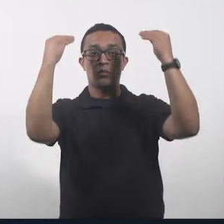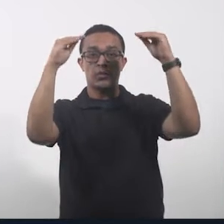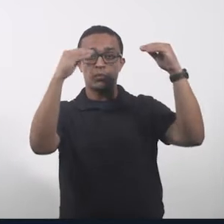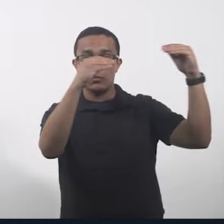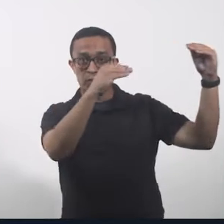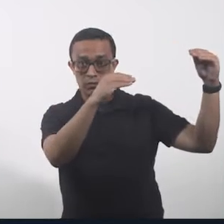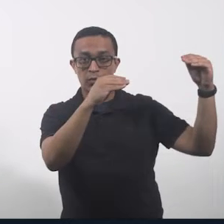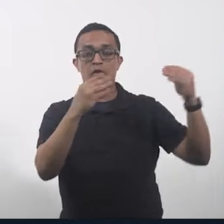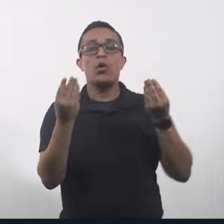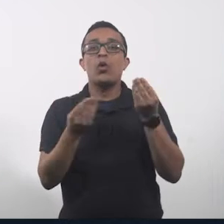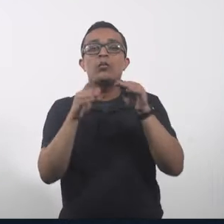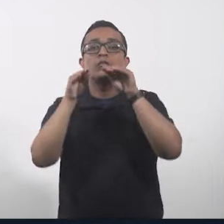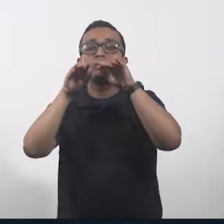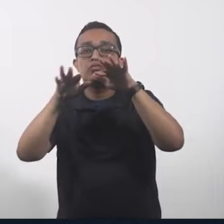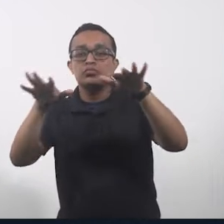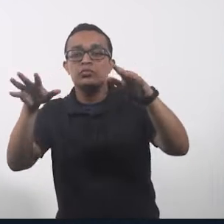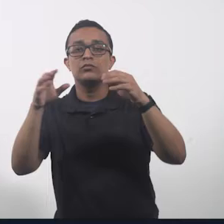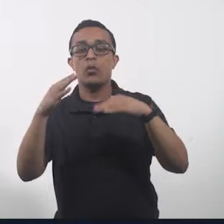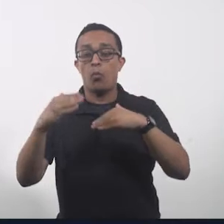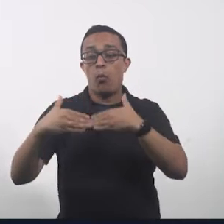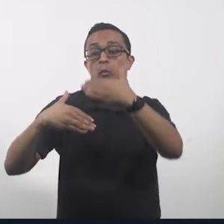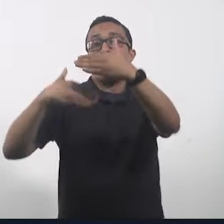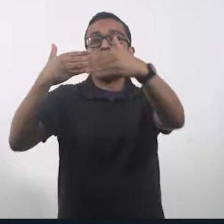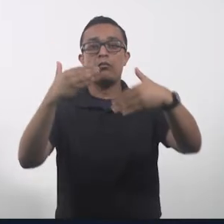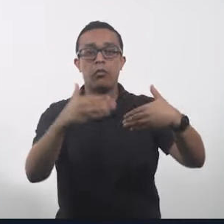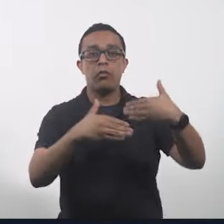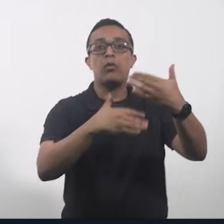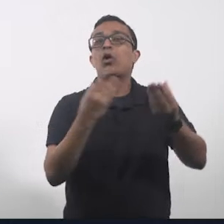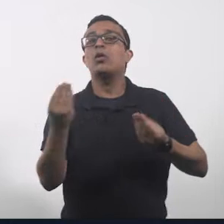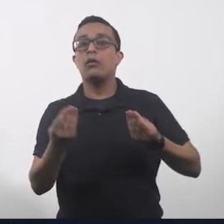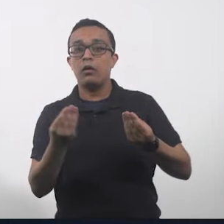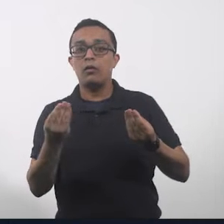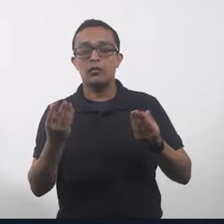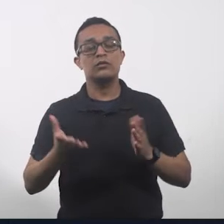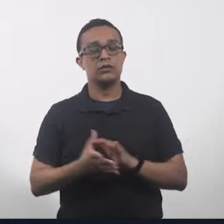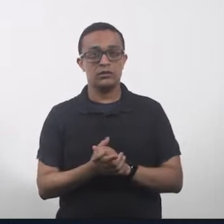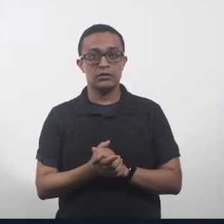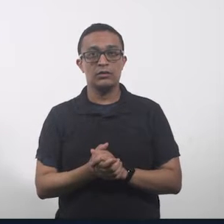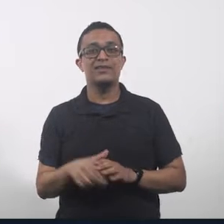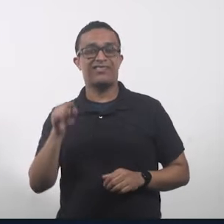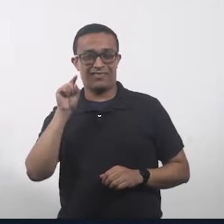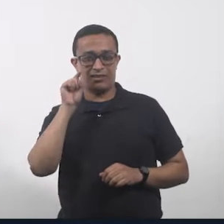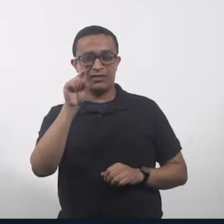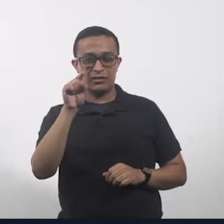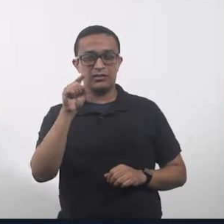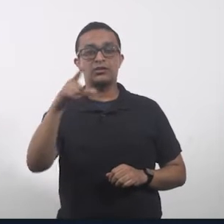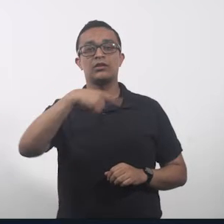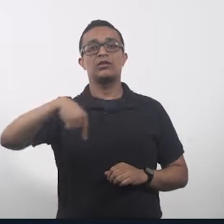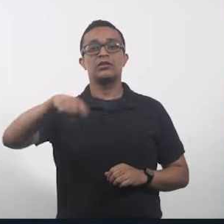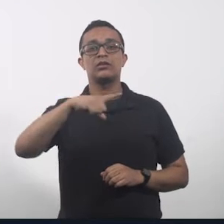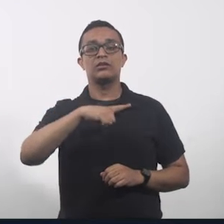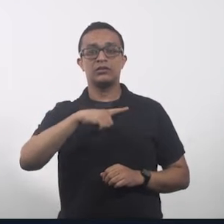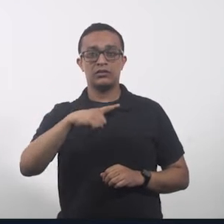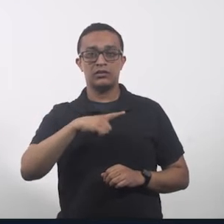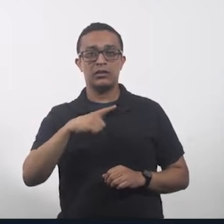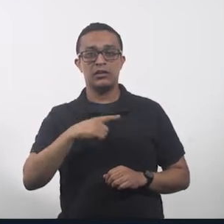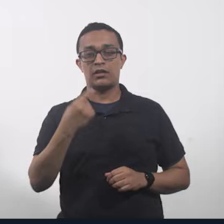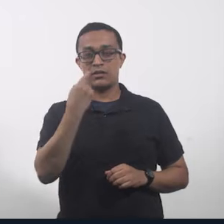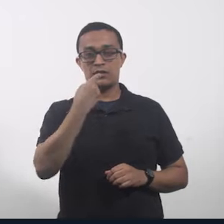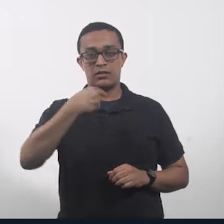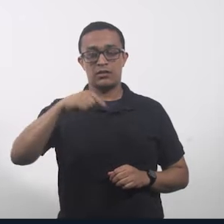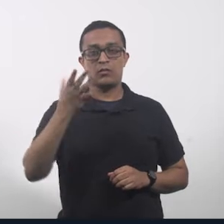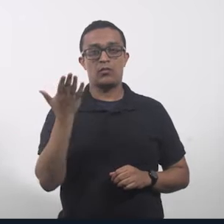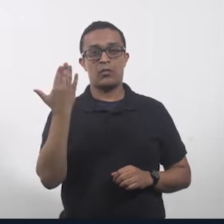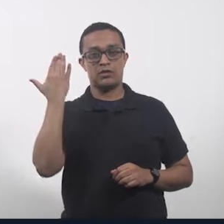nossos níveis de transmissão e a evolução durante toda a pandemia. Para esse indicador, nós já teríamos aí nas últimas